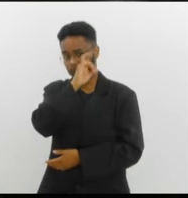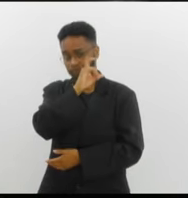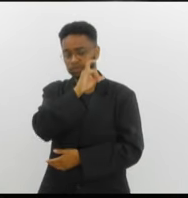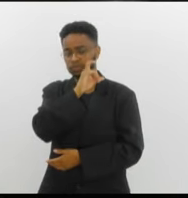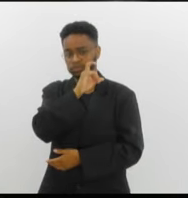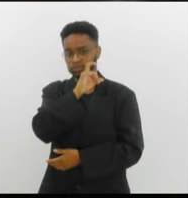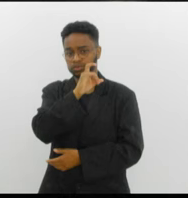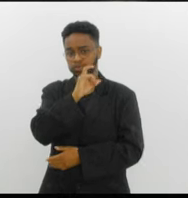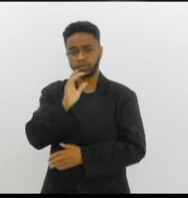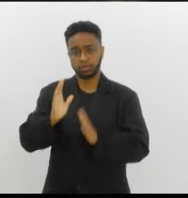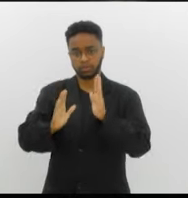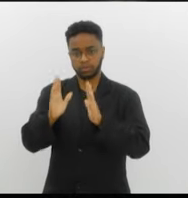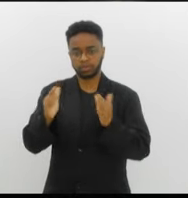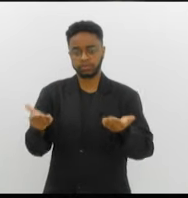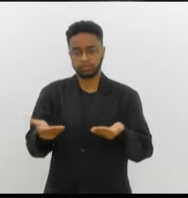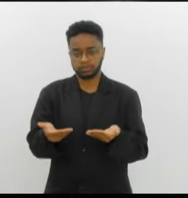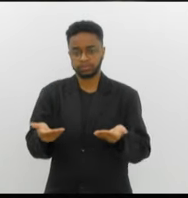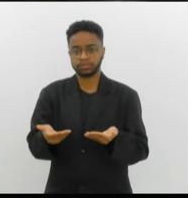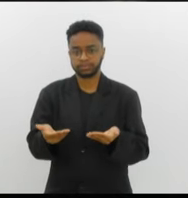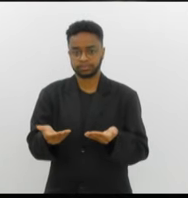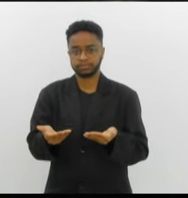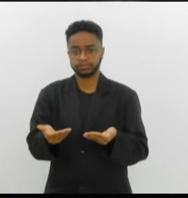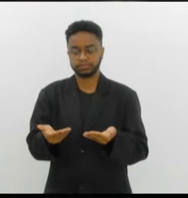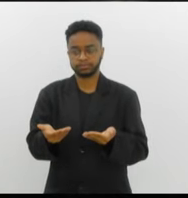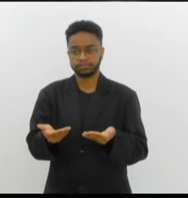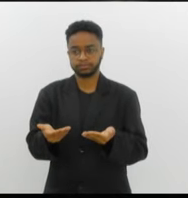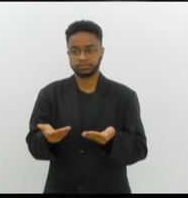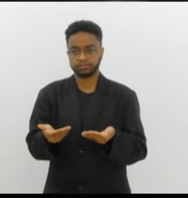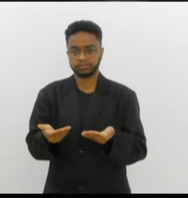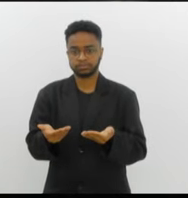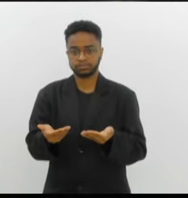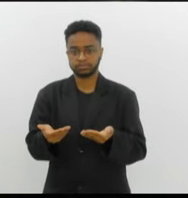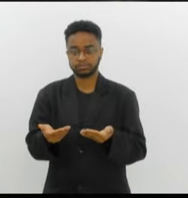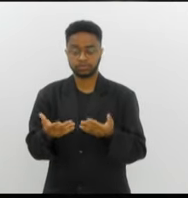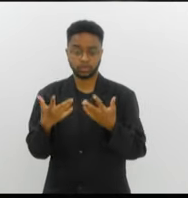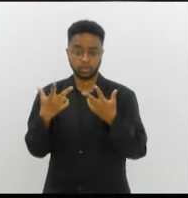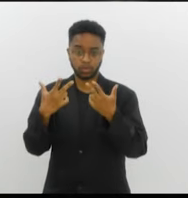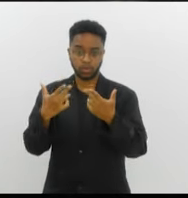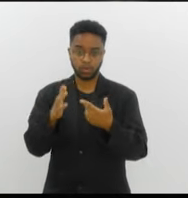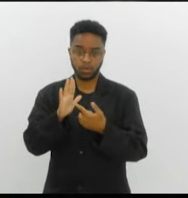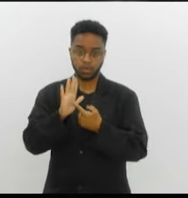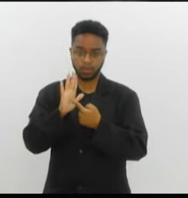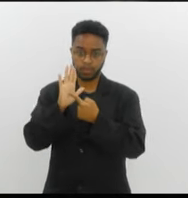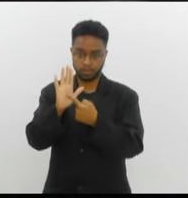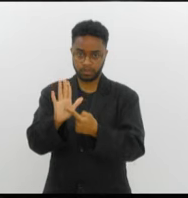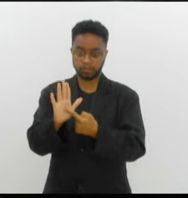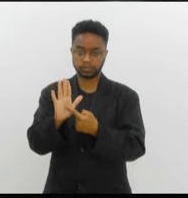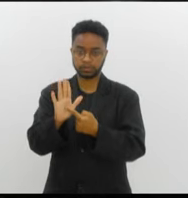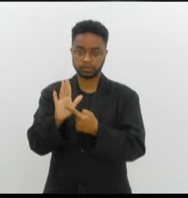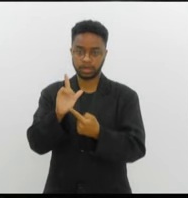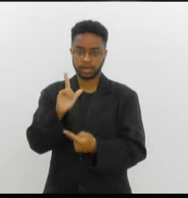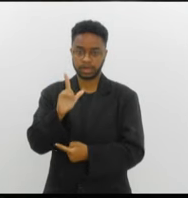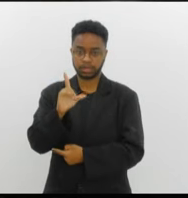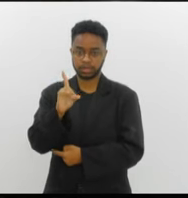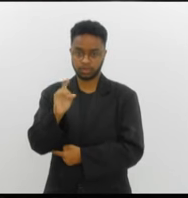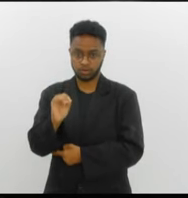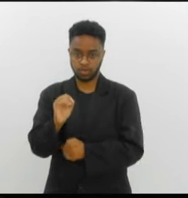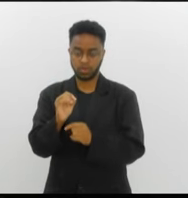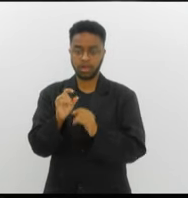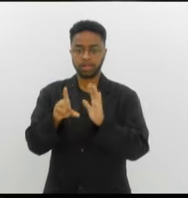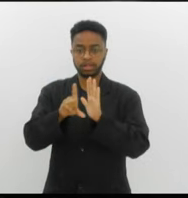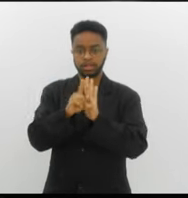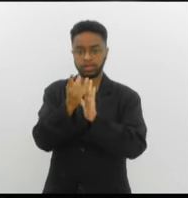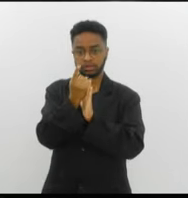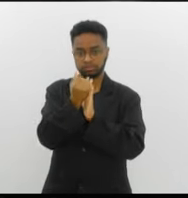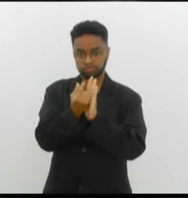financeira nos tempos atuais, como assim demonstra a LDO para os